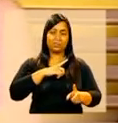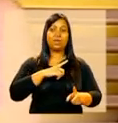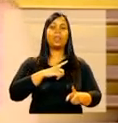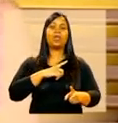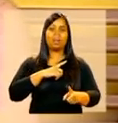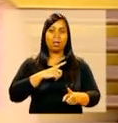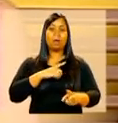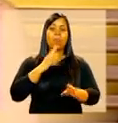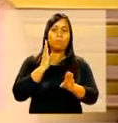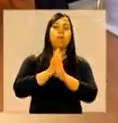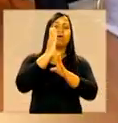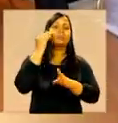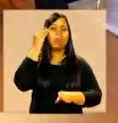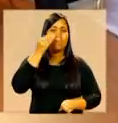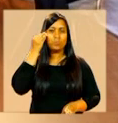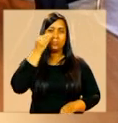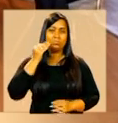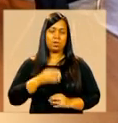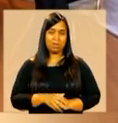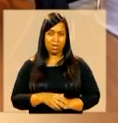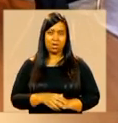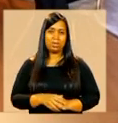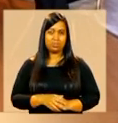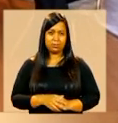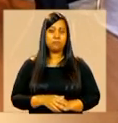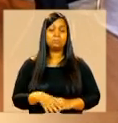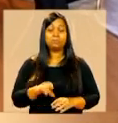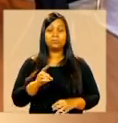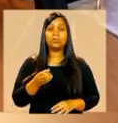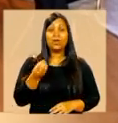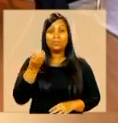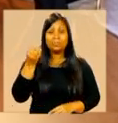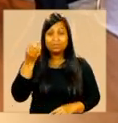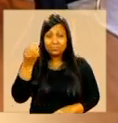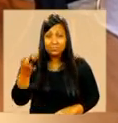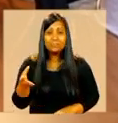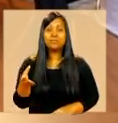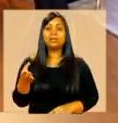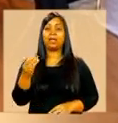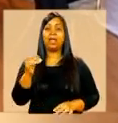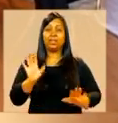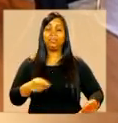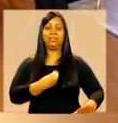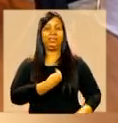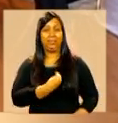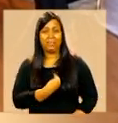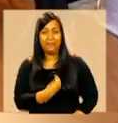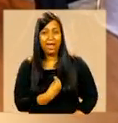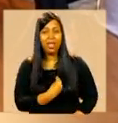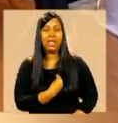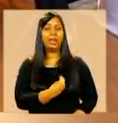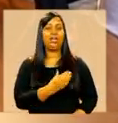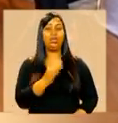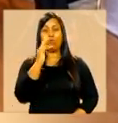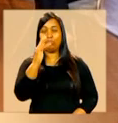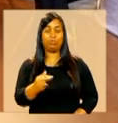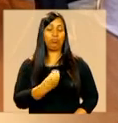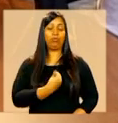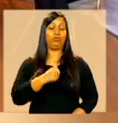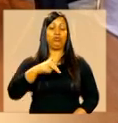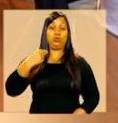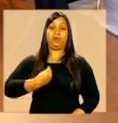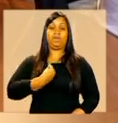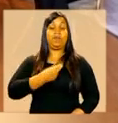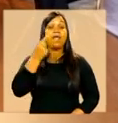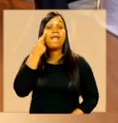uma experiência. É muito mais do que só visitar aquele lugar, né? Sim. De estar com os pés ali num destino que você nunca esteve.